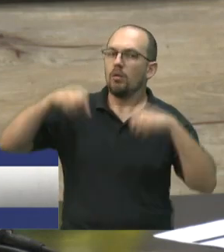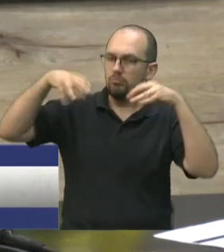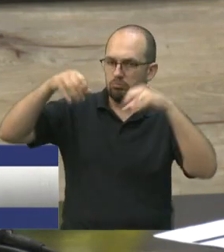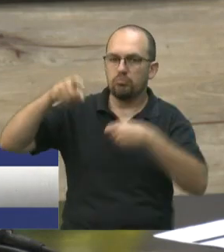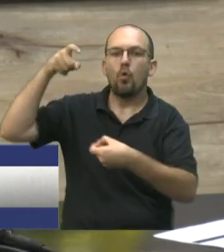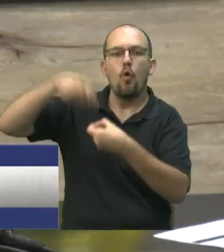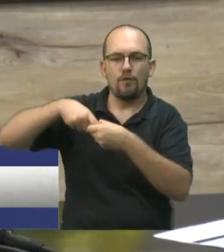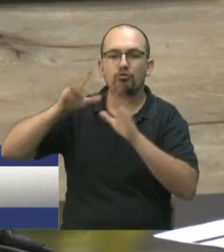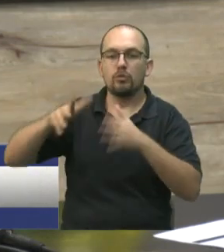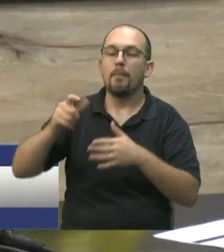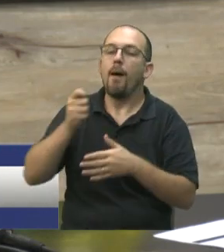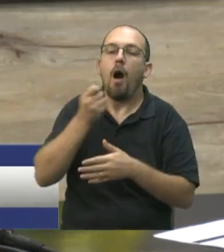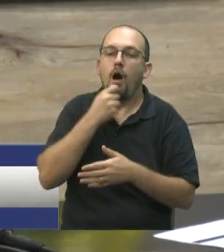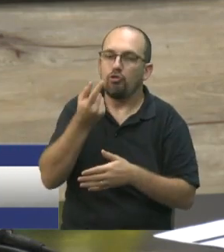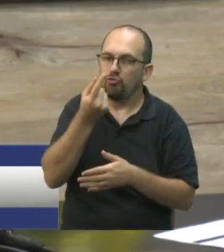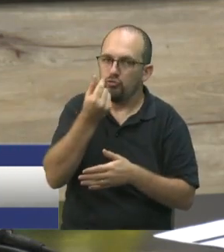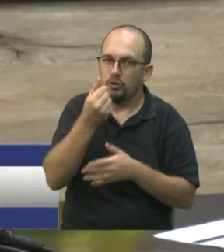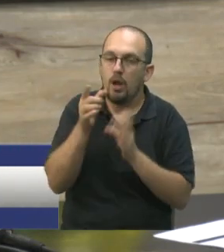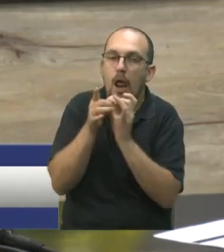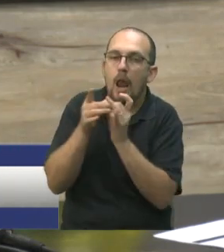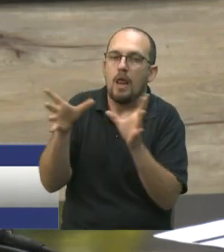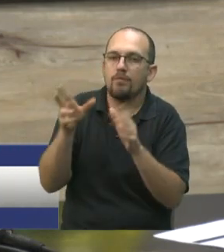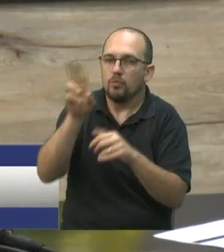ainda não está à disposição. E